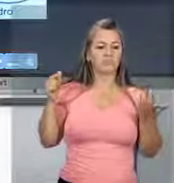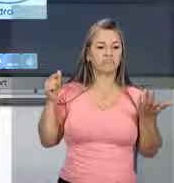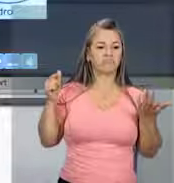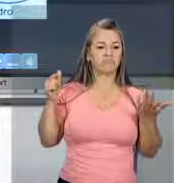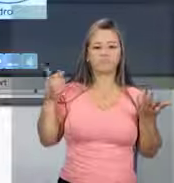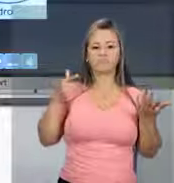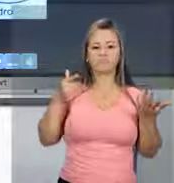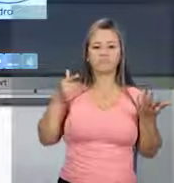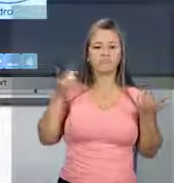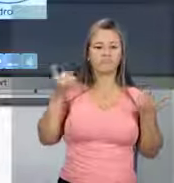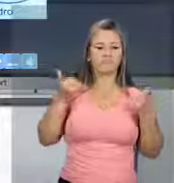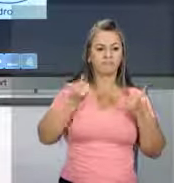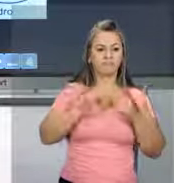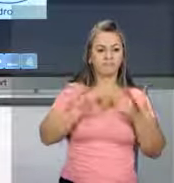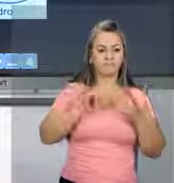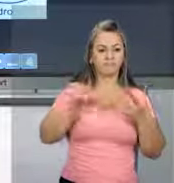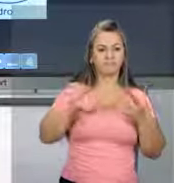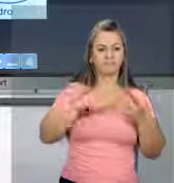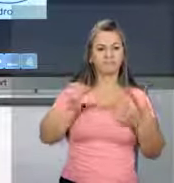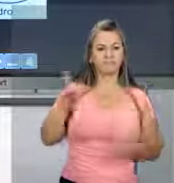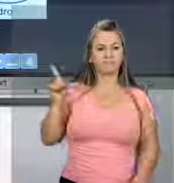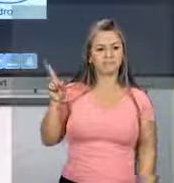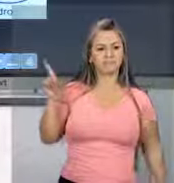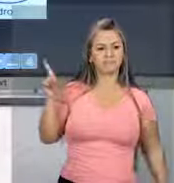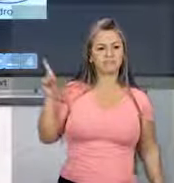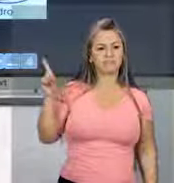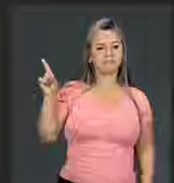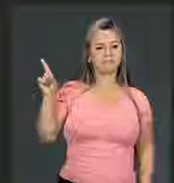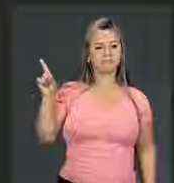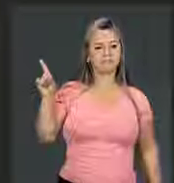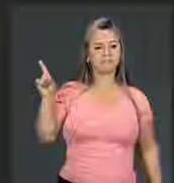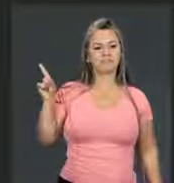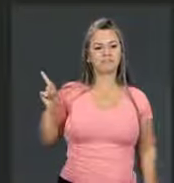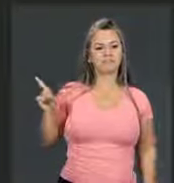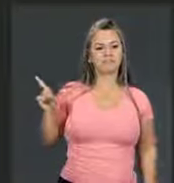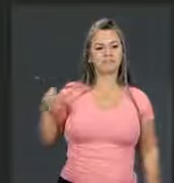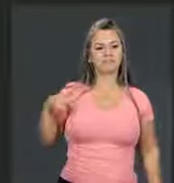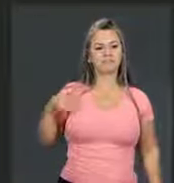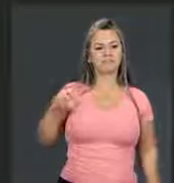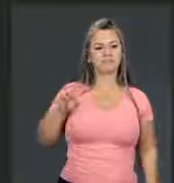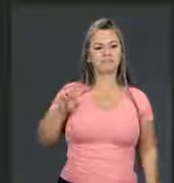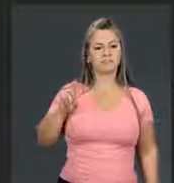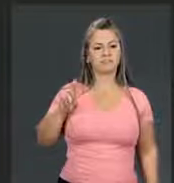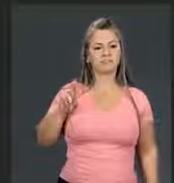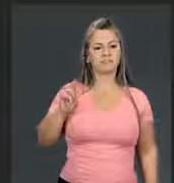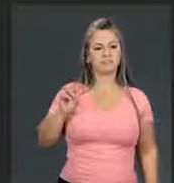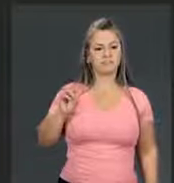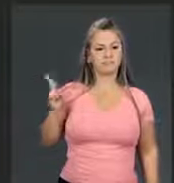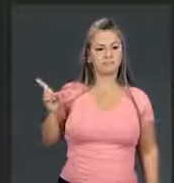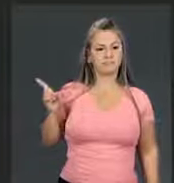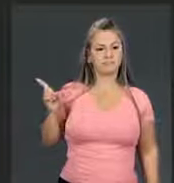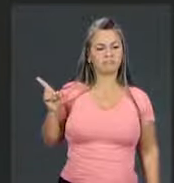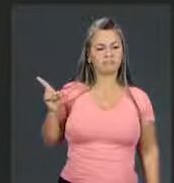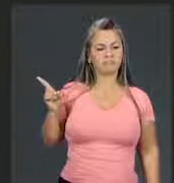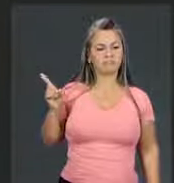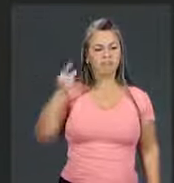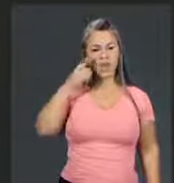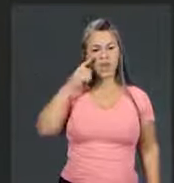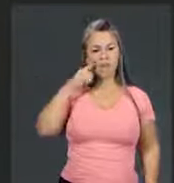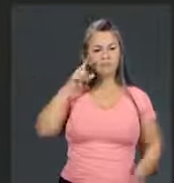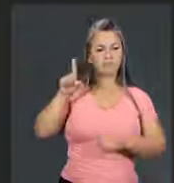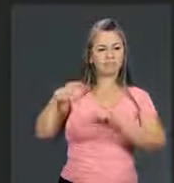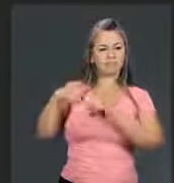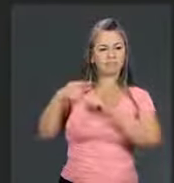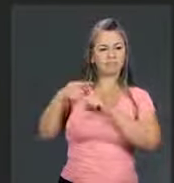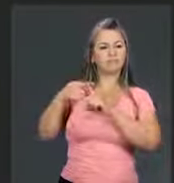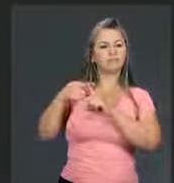corrente elétrica. Na ligação de Pedro, a extremidade inferior está ligada ao polo positivo e